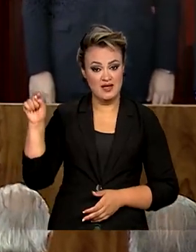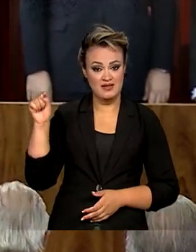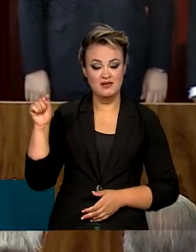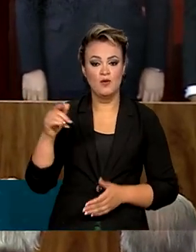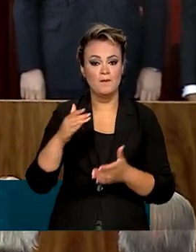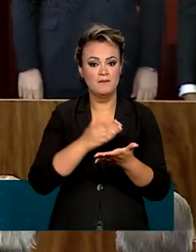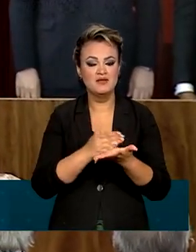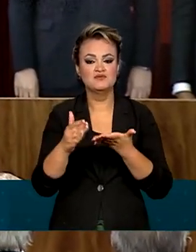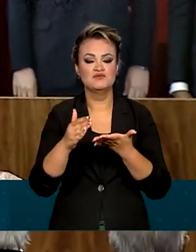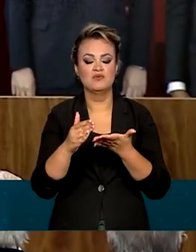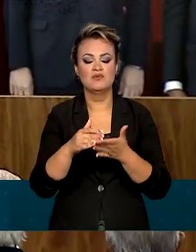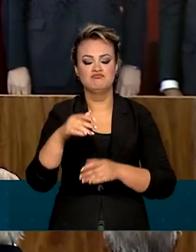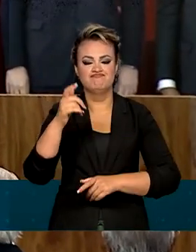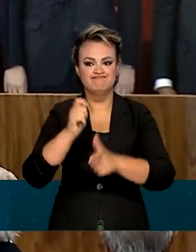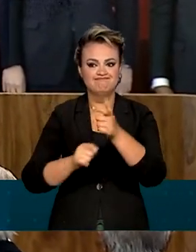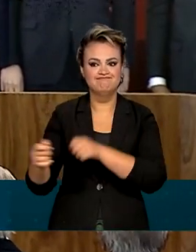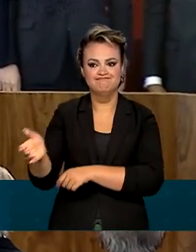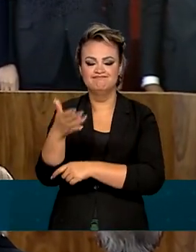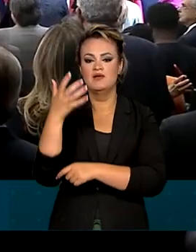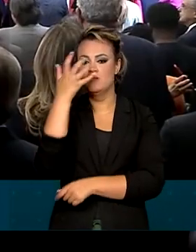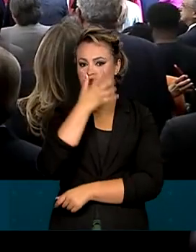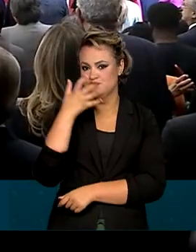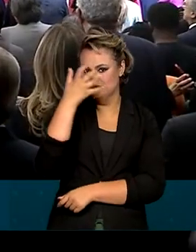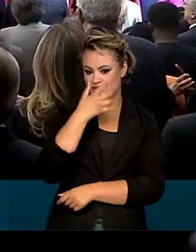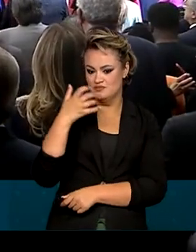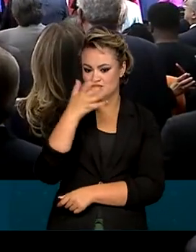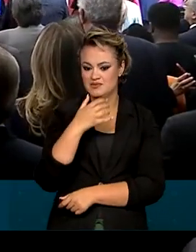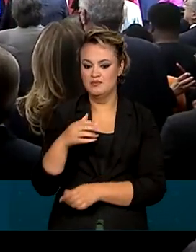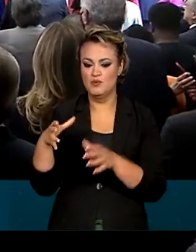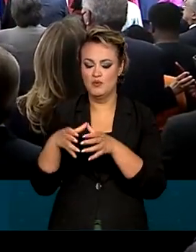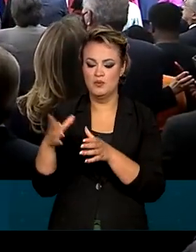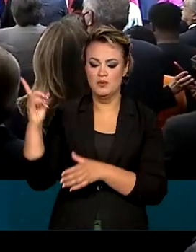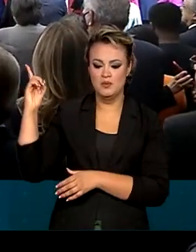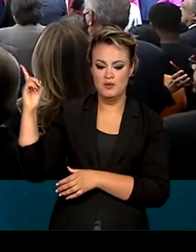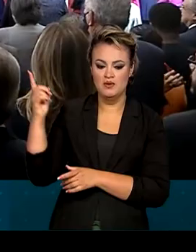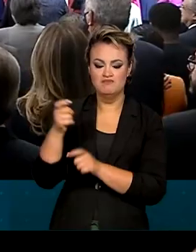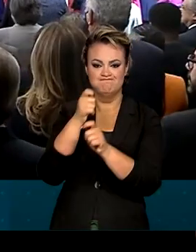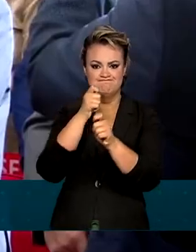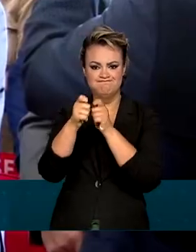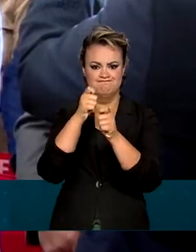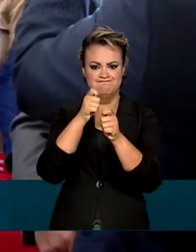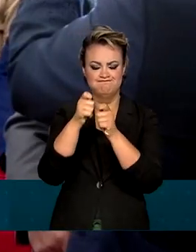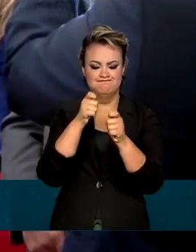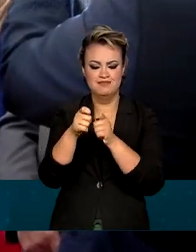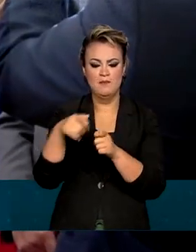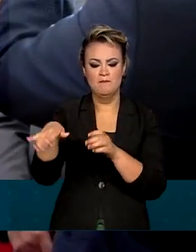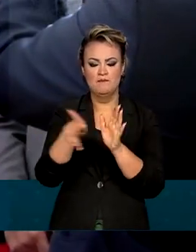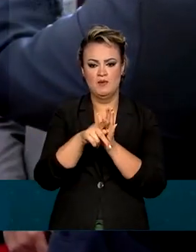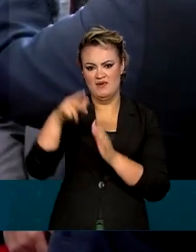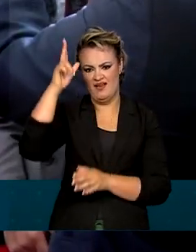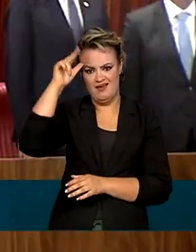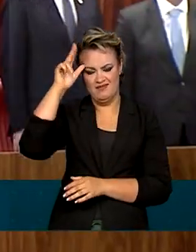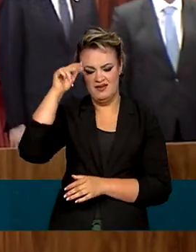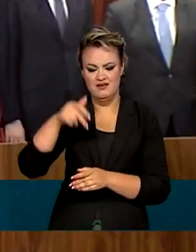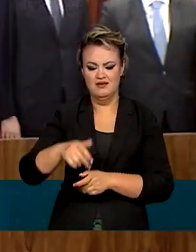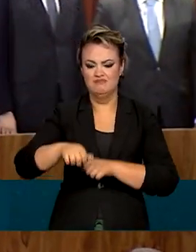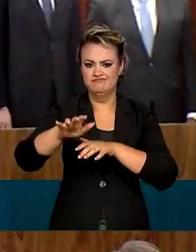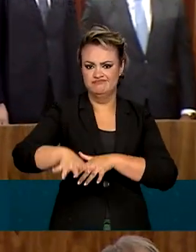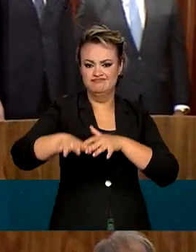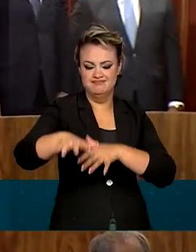teve início com a execução do hino nacional pela fanfarra do 1º Regimento de Cavalaria de Guardas, os Dragões